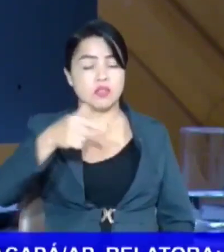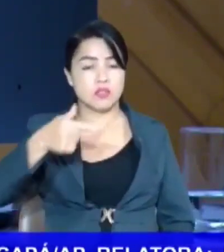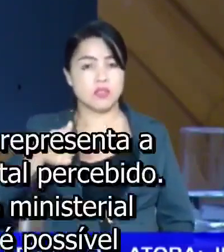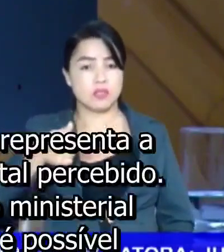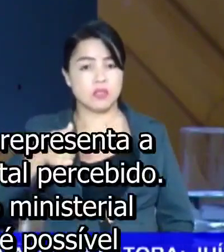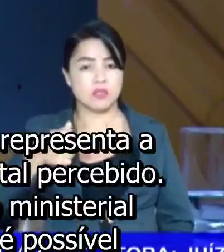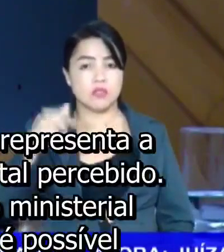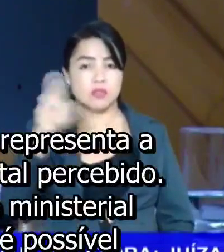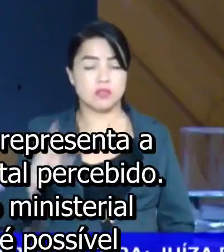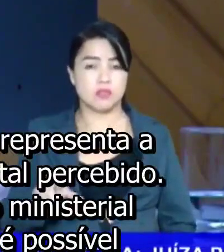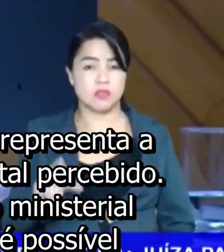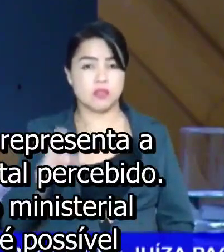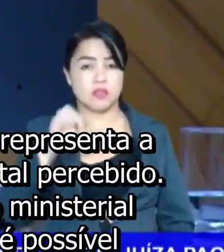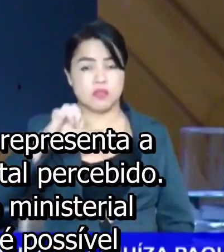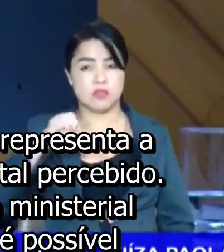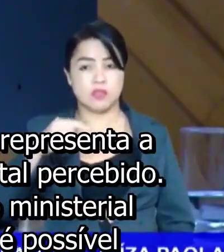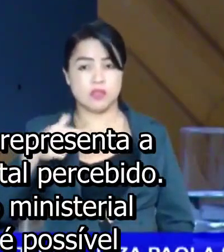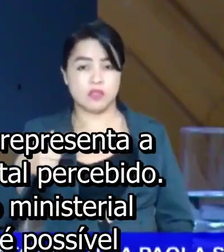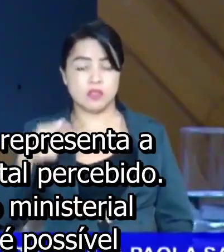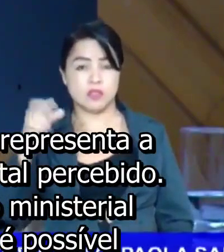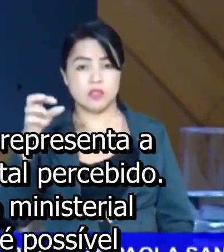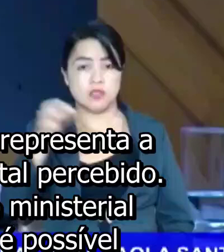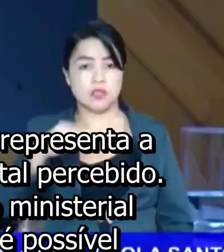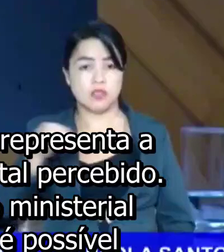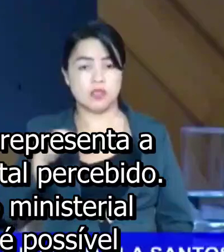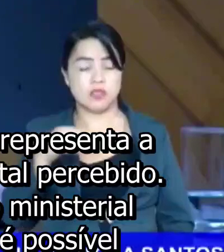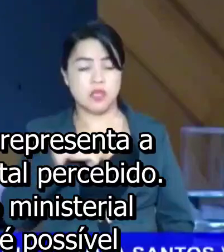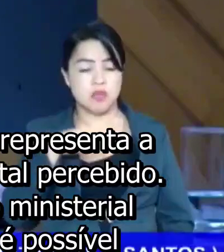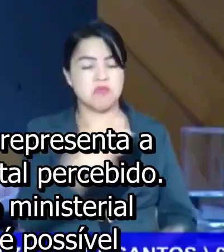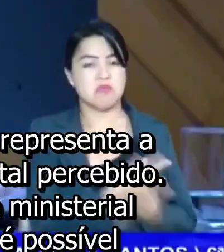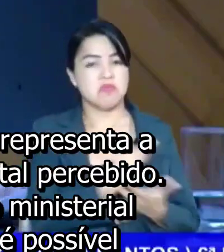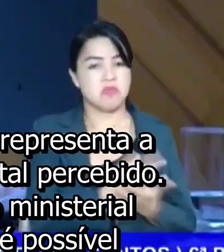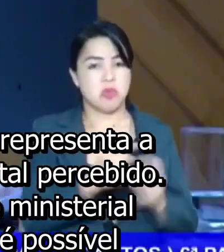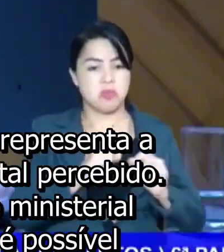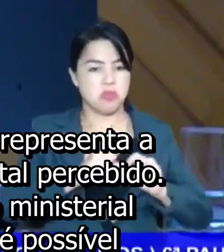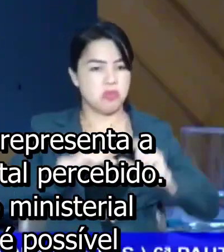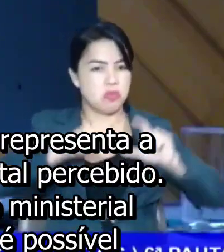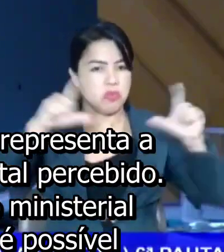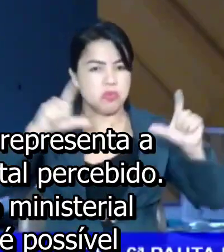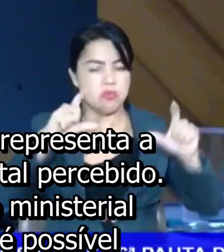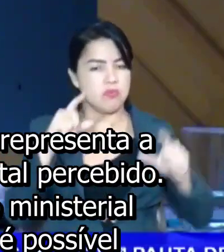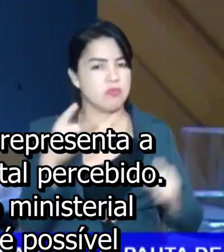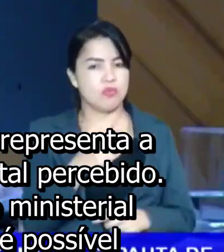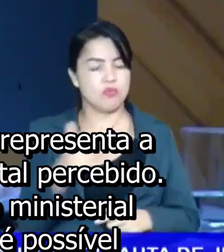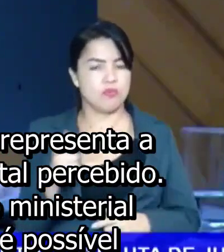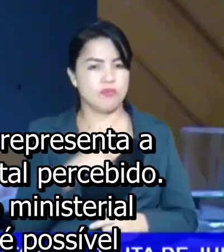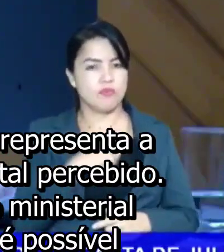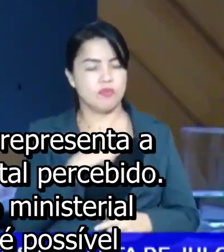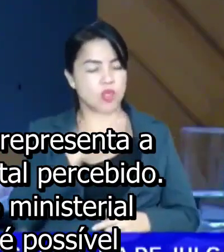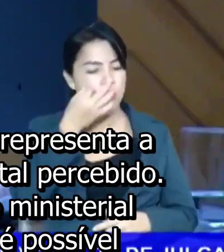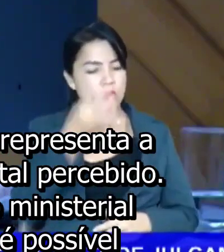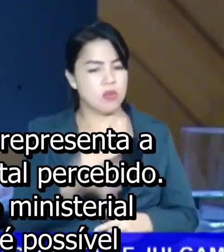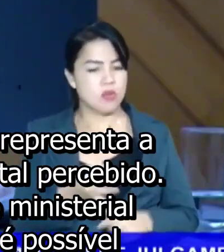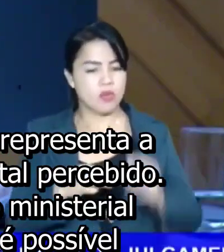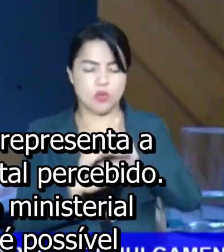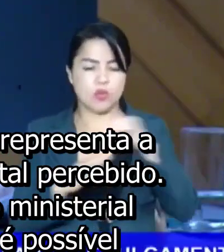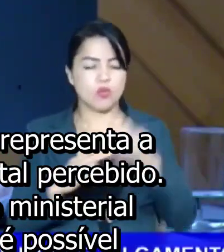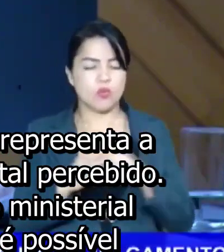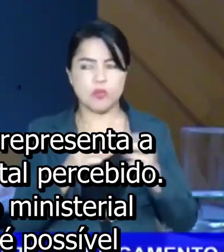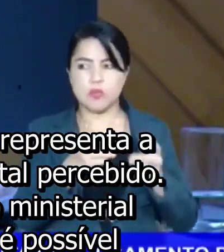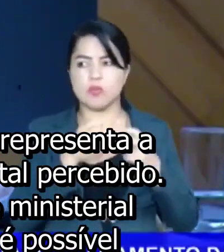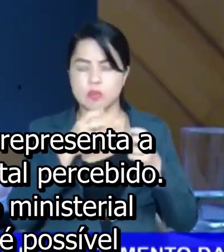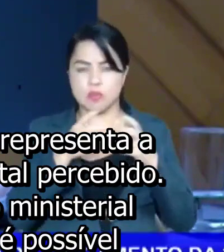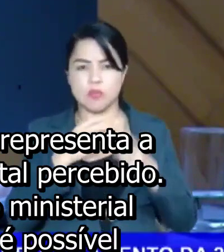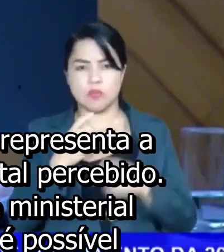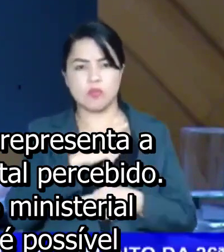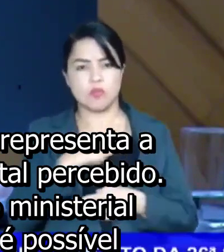626.697,16, de modo que a parcela referente à falha apontada não representa grande monta, quando observada em relação ao valor total percebido.